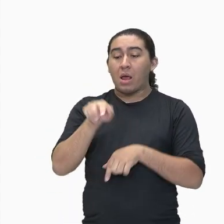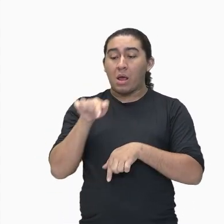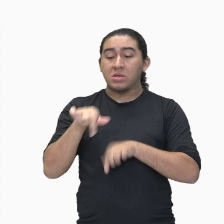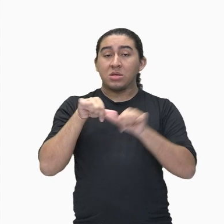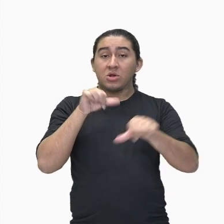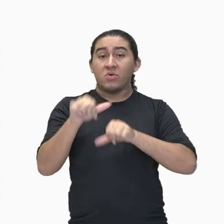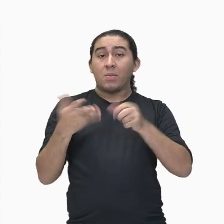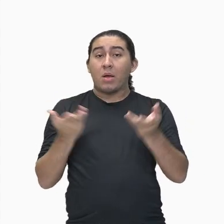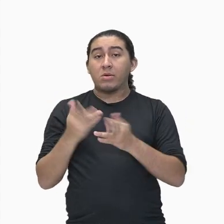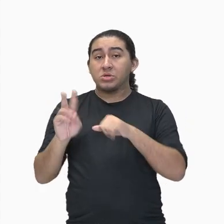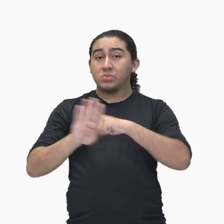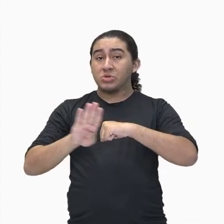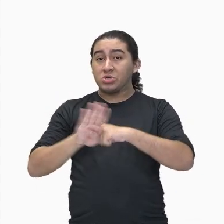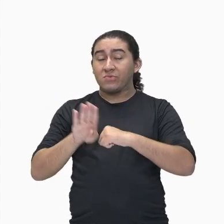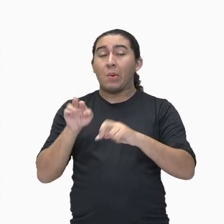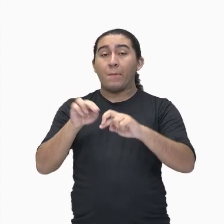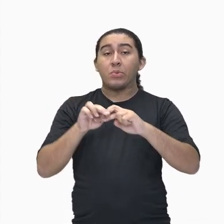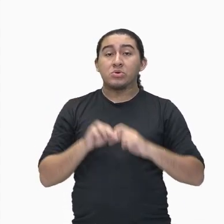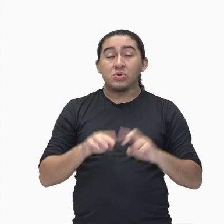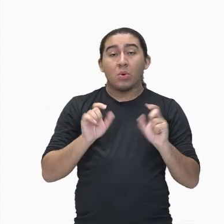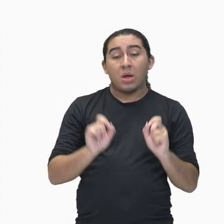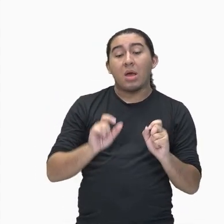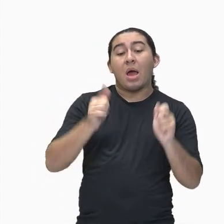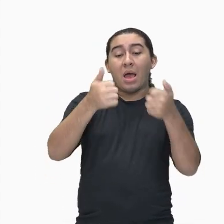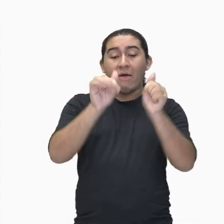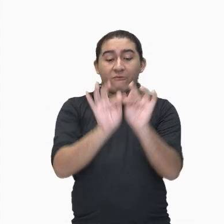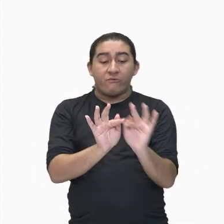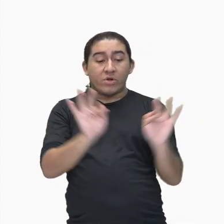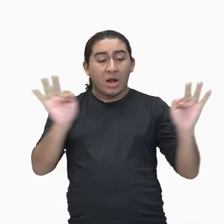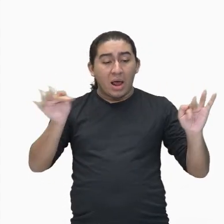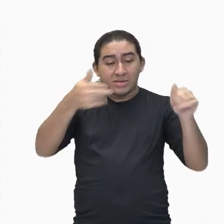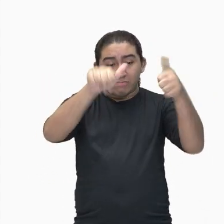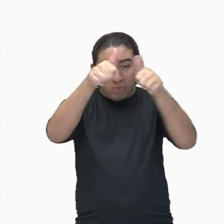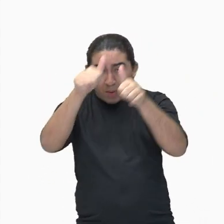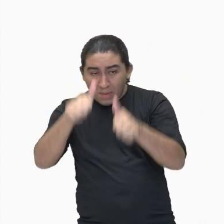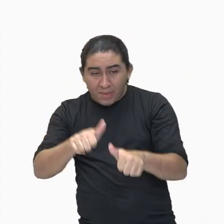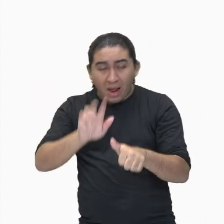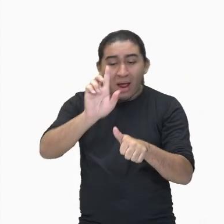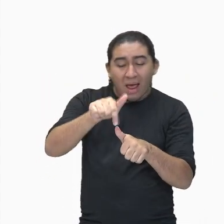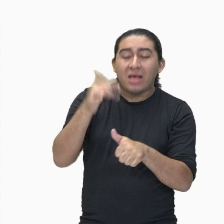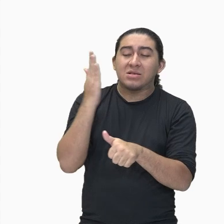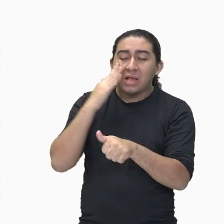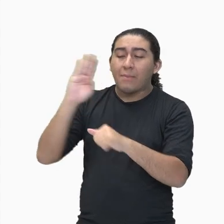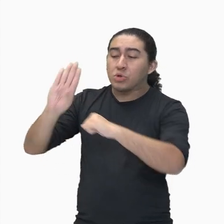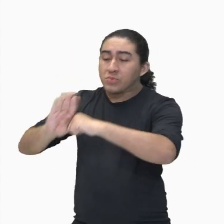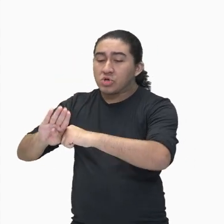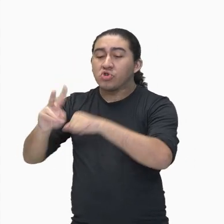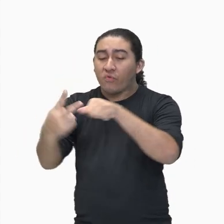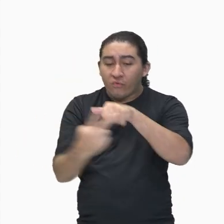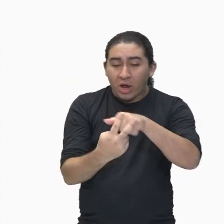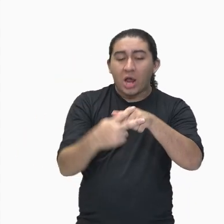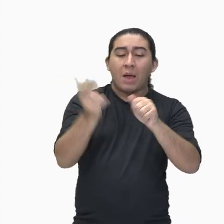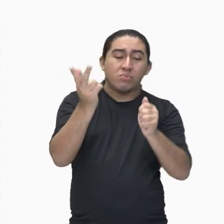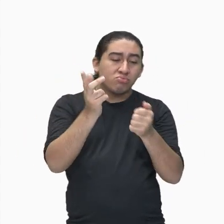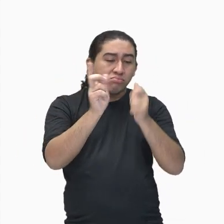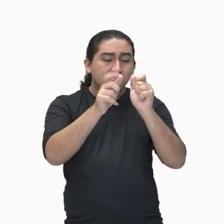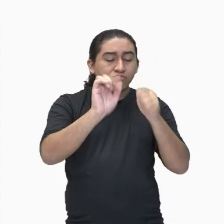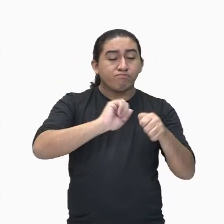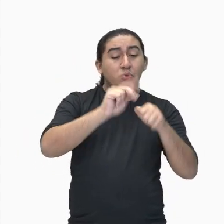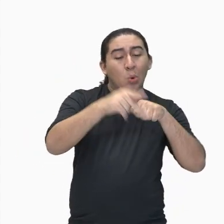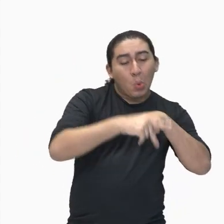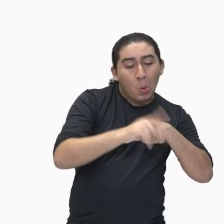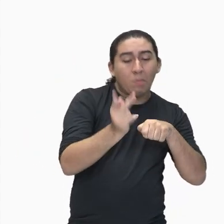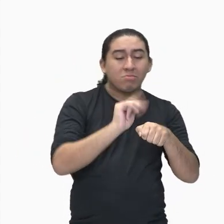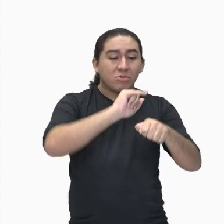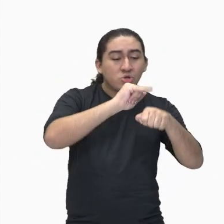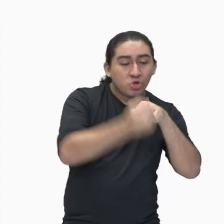substantivo. Por isso que, ao analisar o texto, é que você vai identificar que realmente o que é um